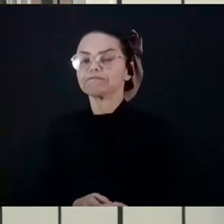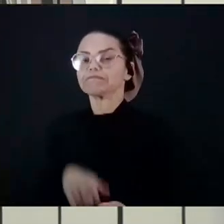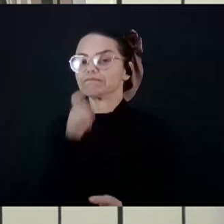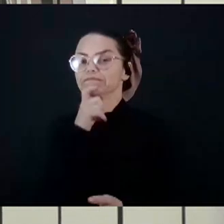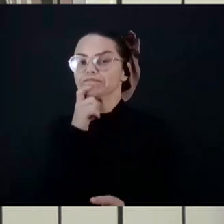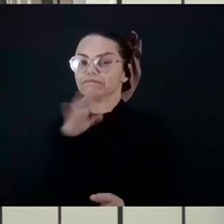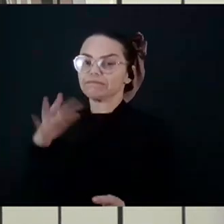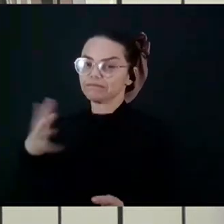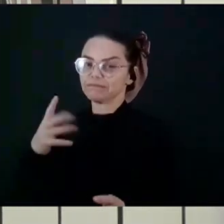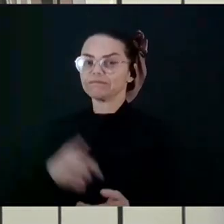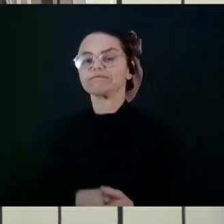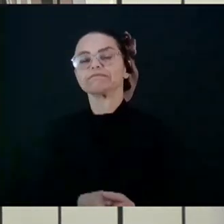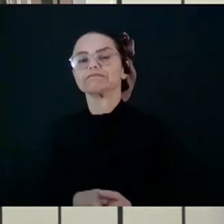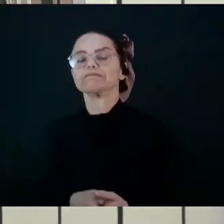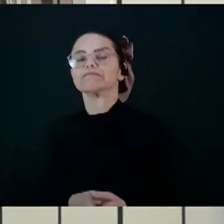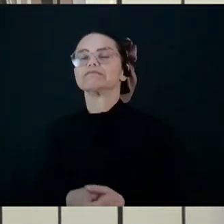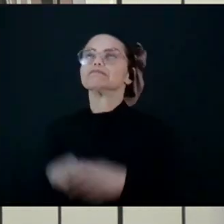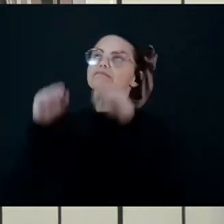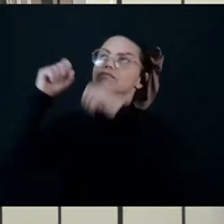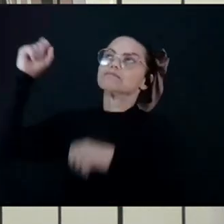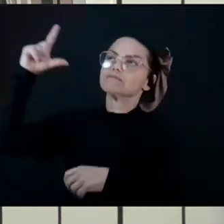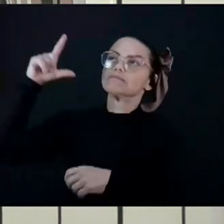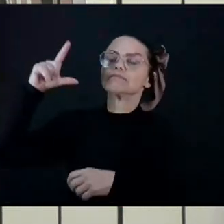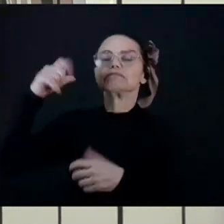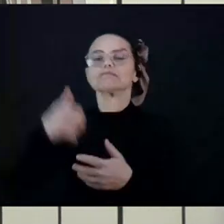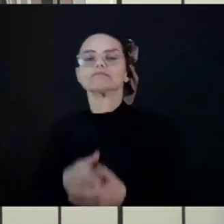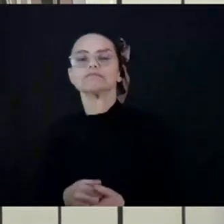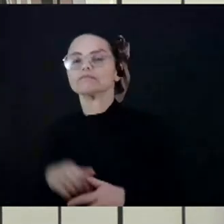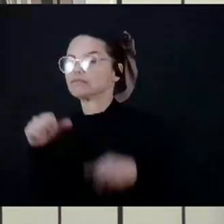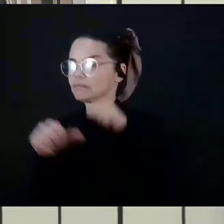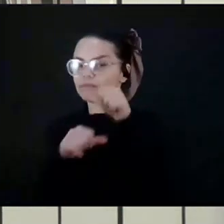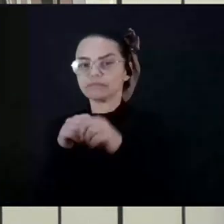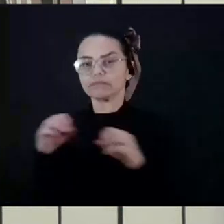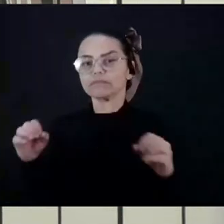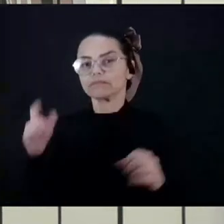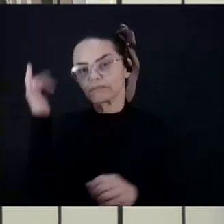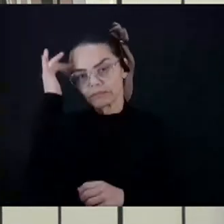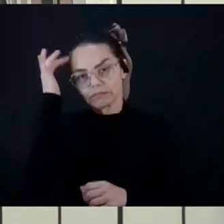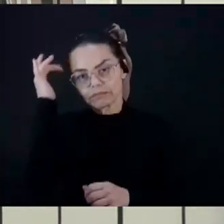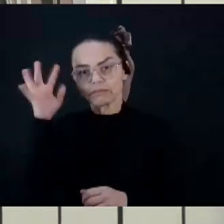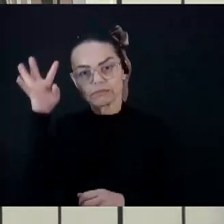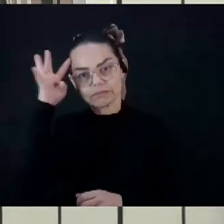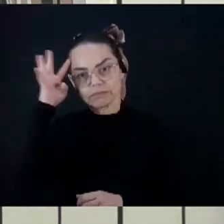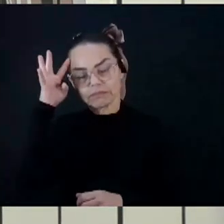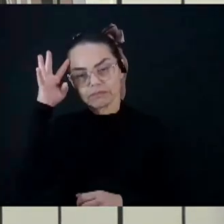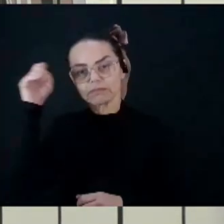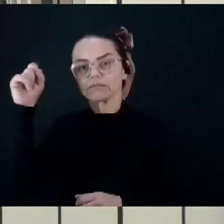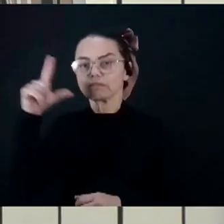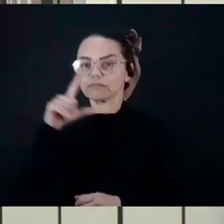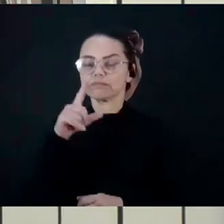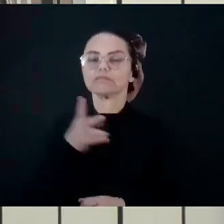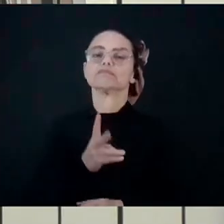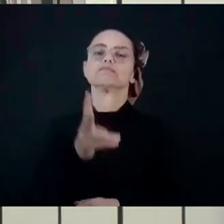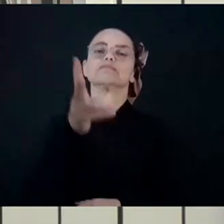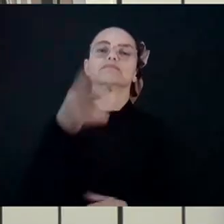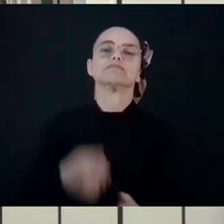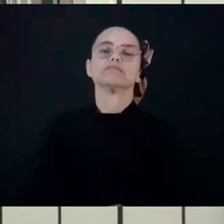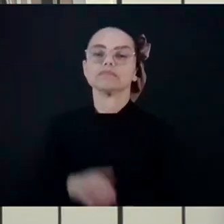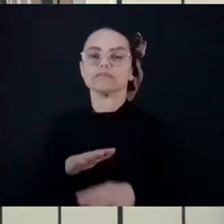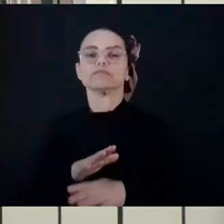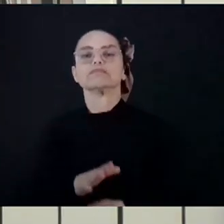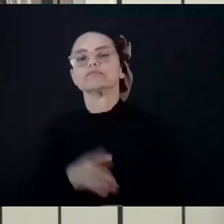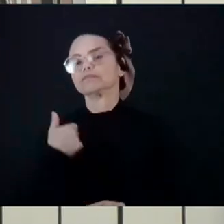e céu claro. Então, sem mudanças para amanhã, quarta-feira, o sol aparece durante todo o dia e não